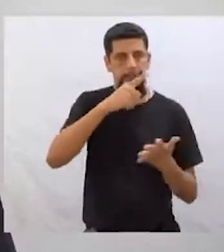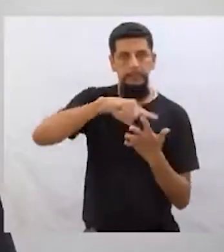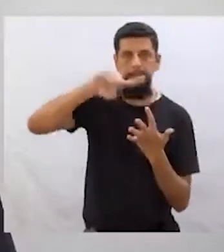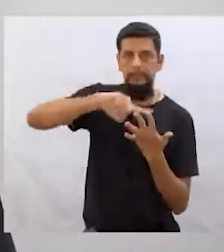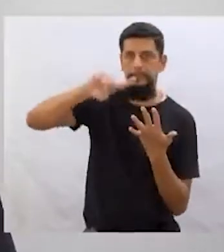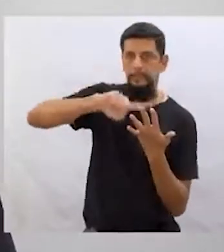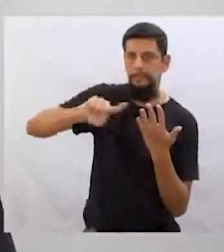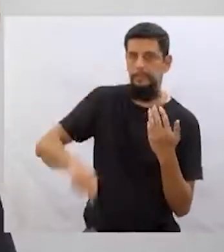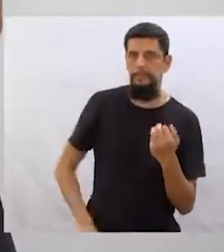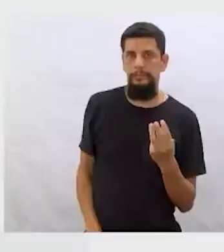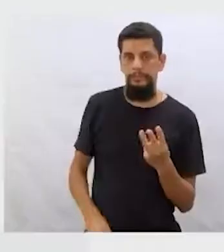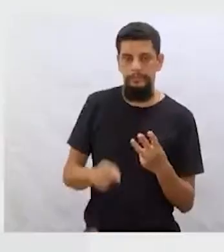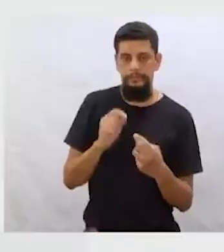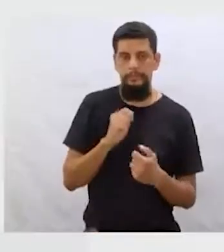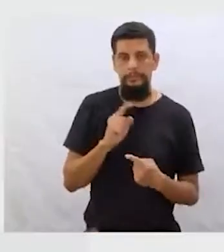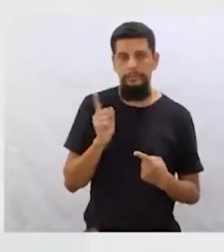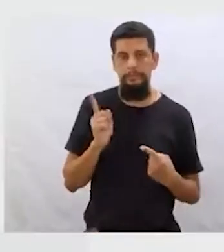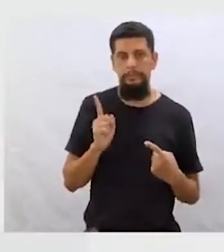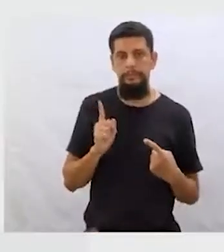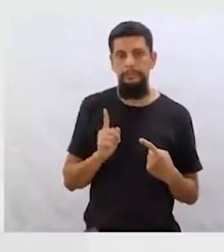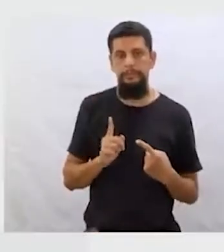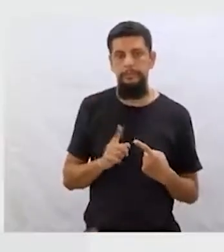contar lá 3 palitos.